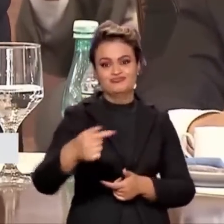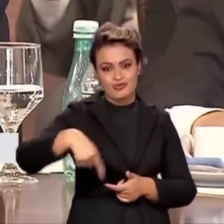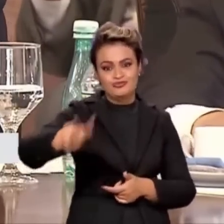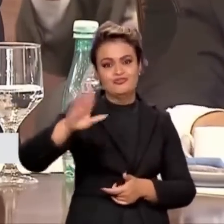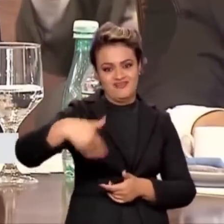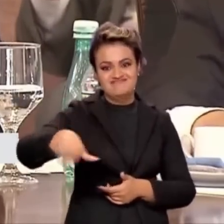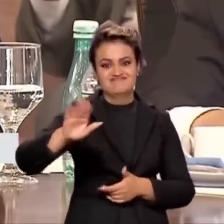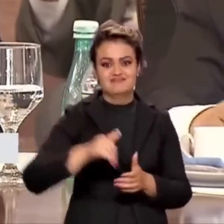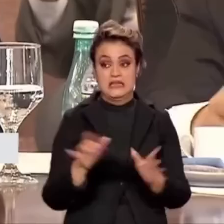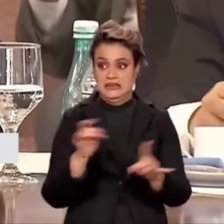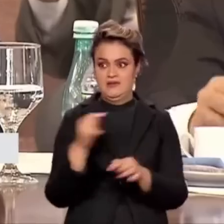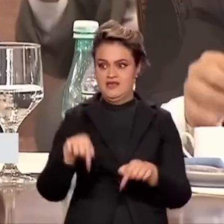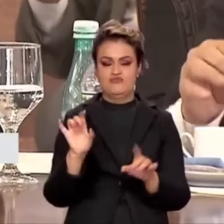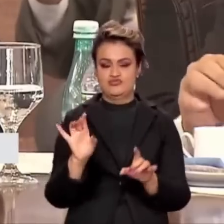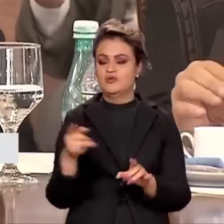reflexão.